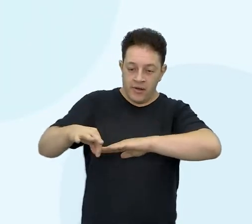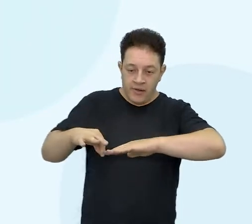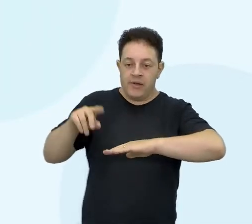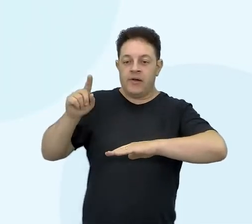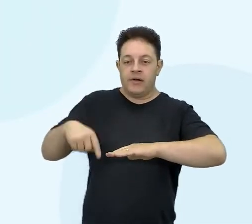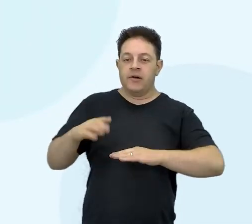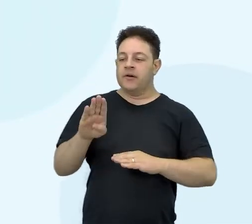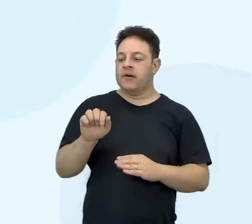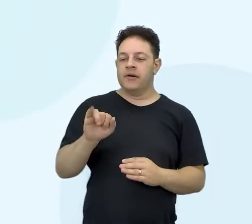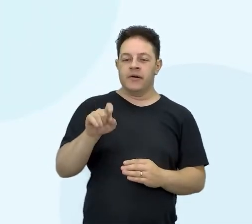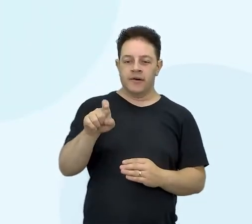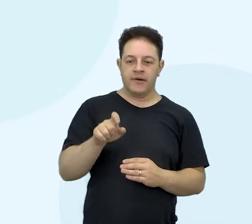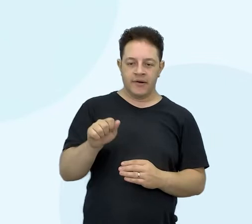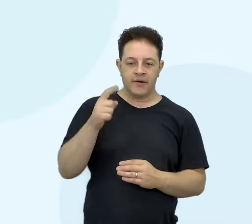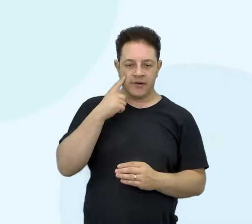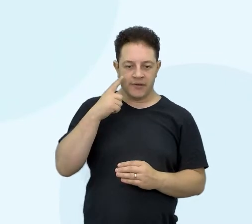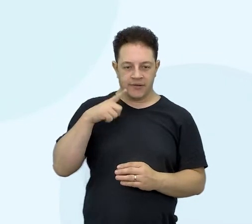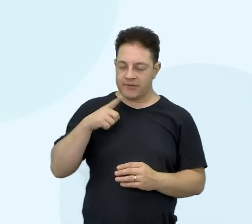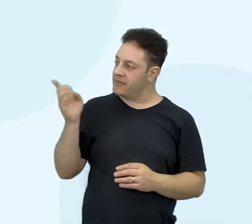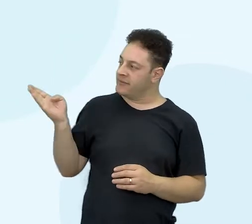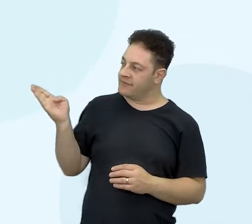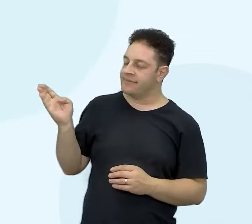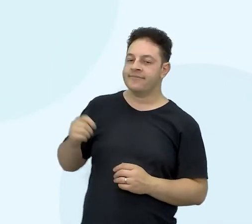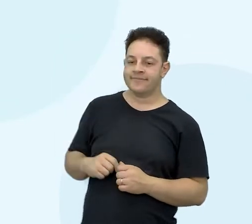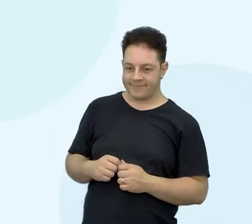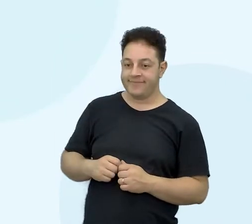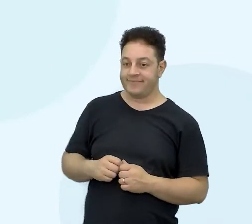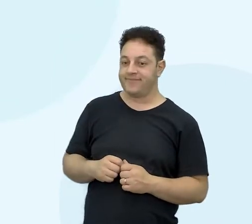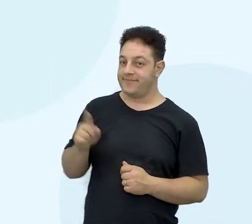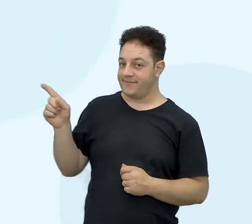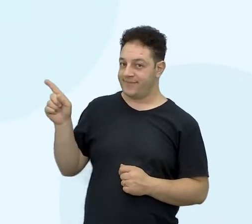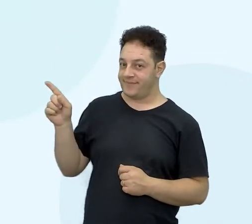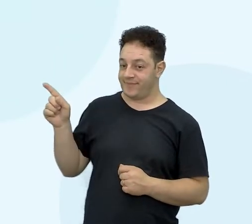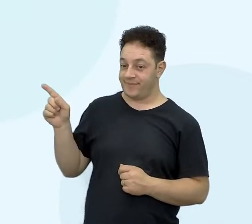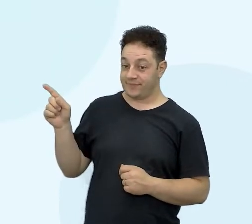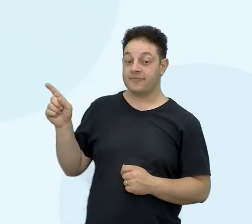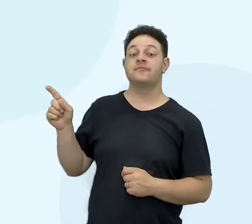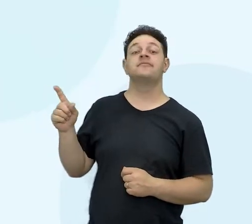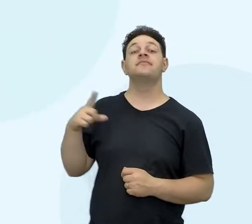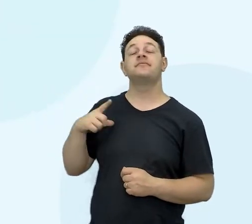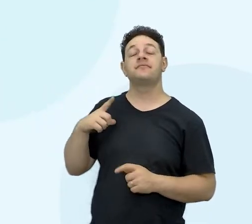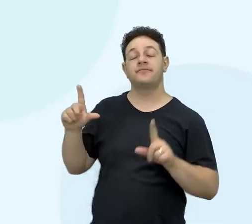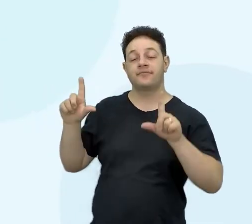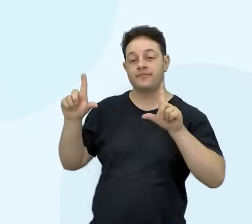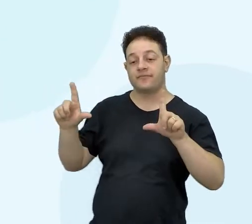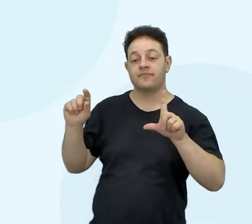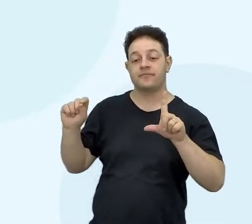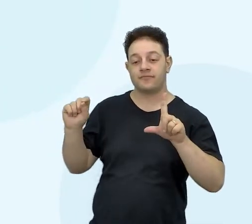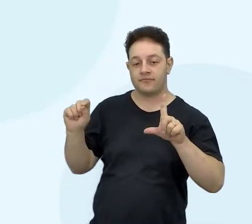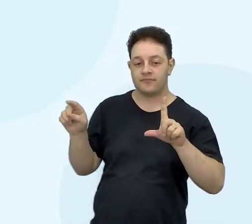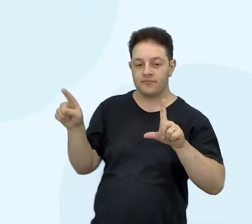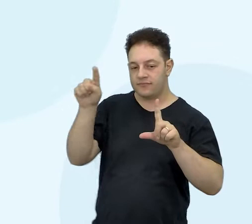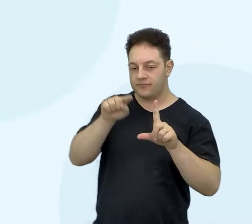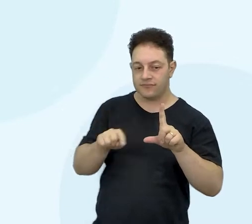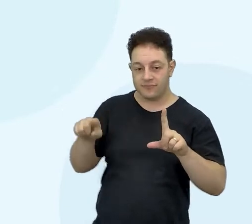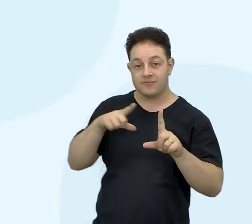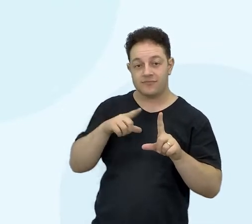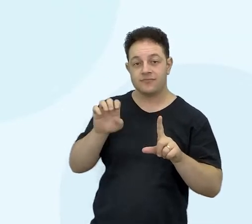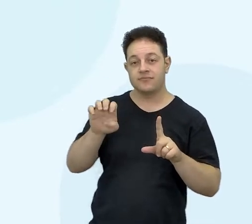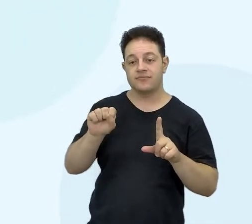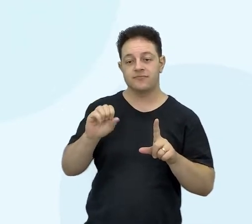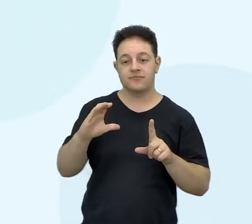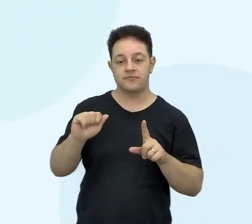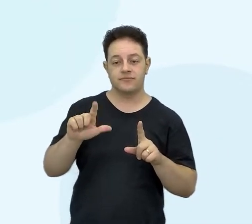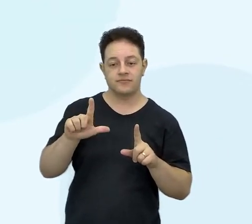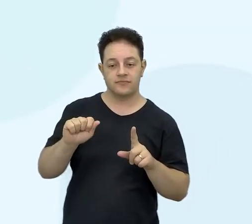baixa, que está sendo mostrada aí para você na tela, que segue uma escala